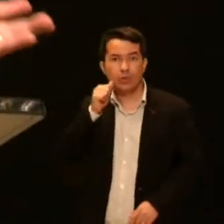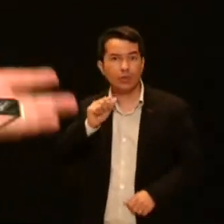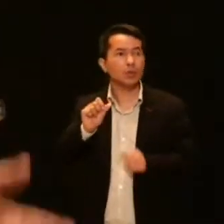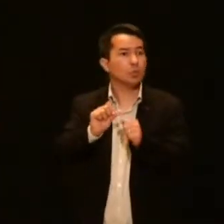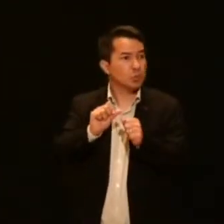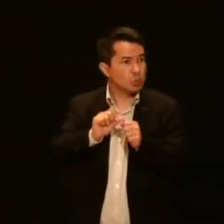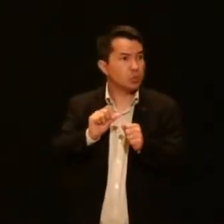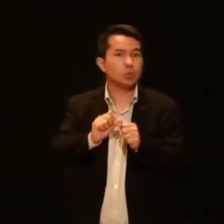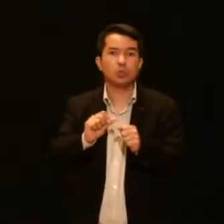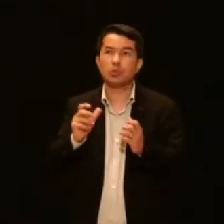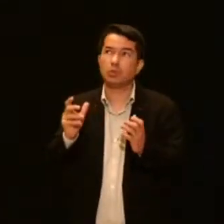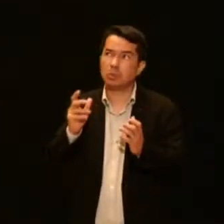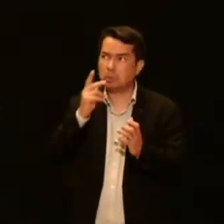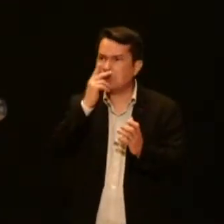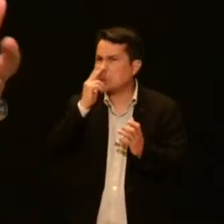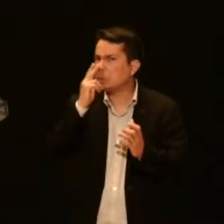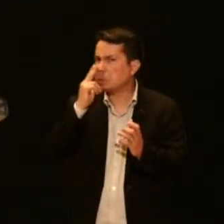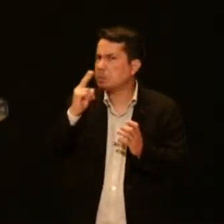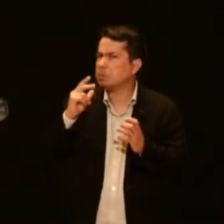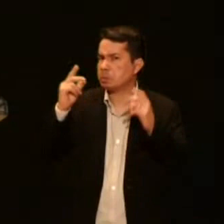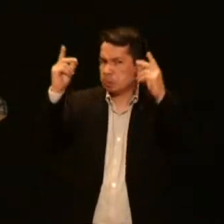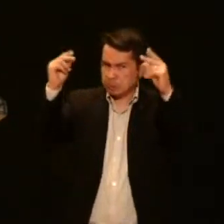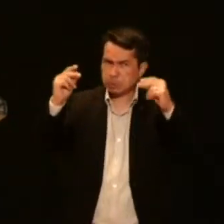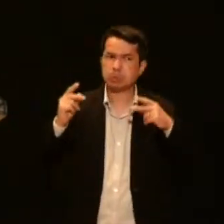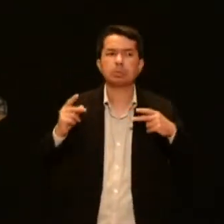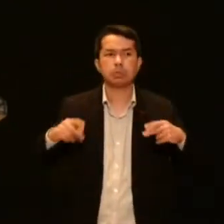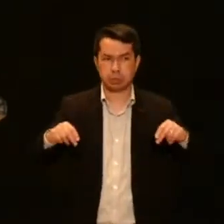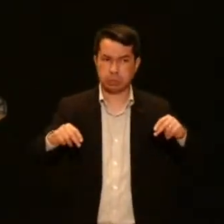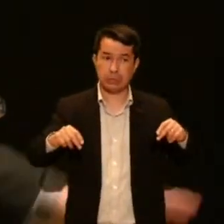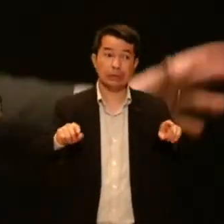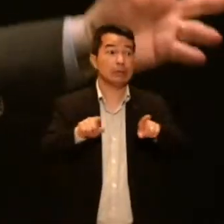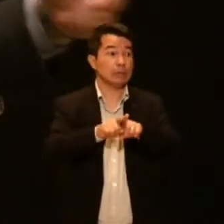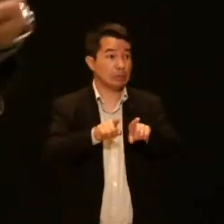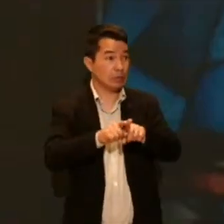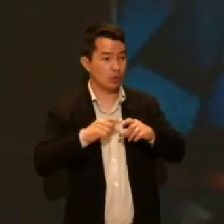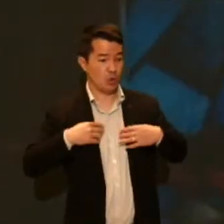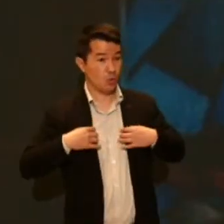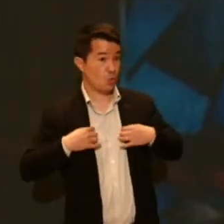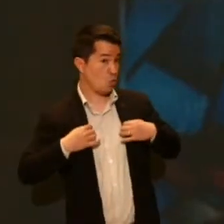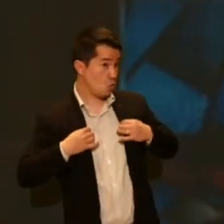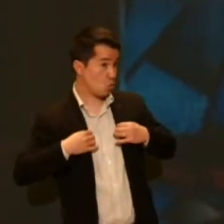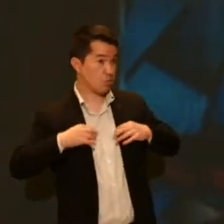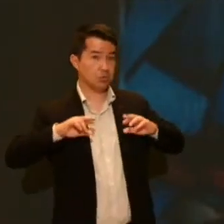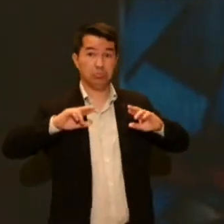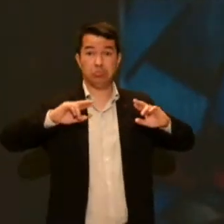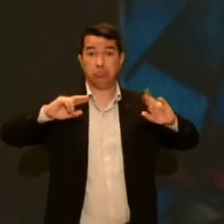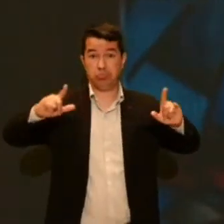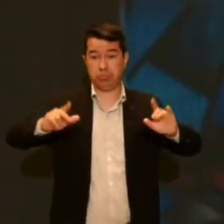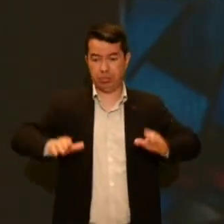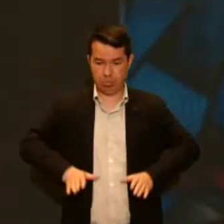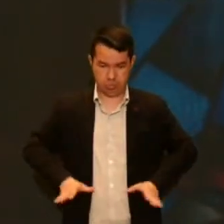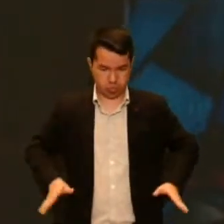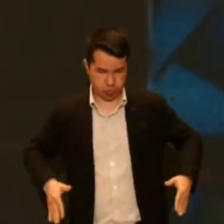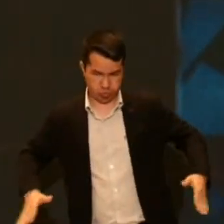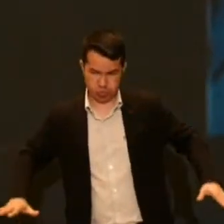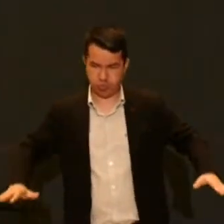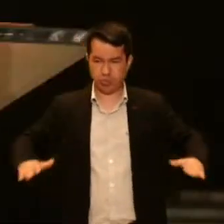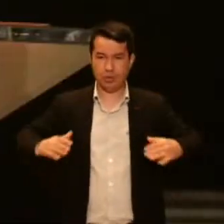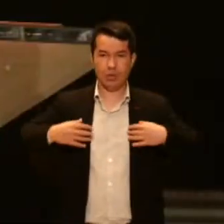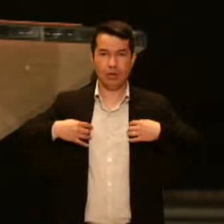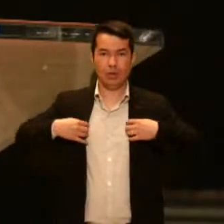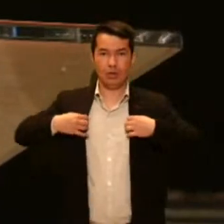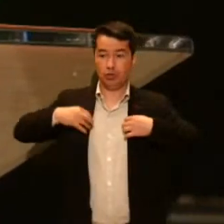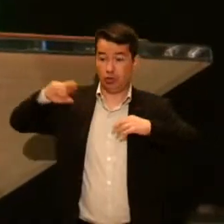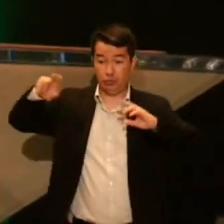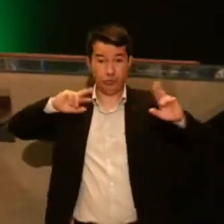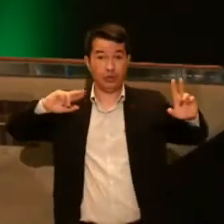sua religião, e nessas cerimônias se usam roupas, né, diferentes, paramentos, e tem